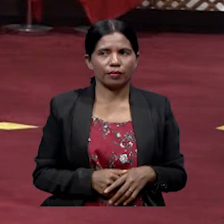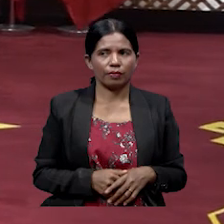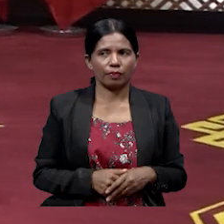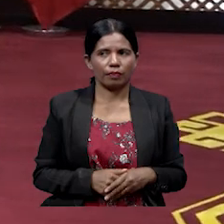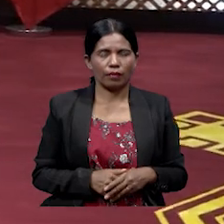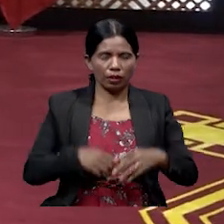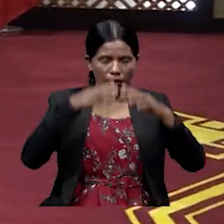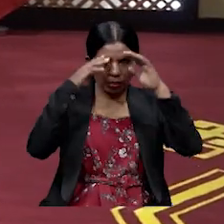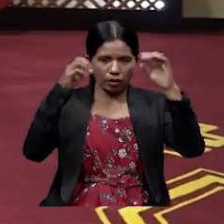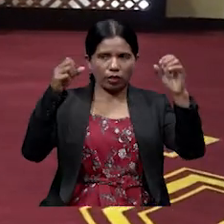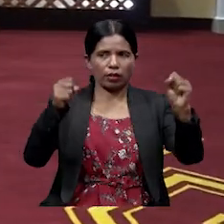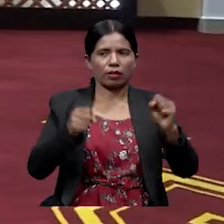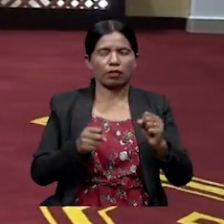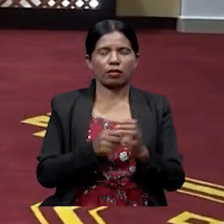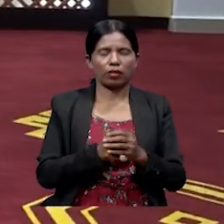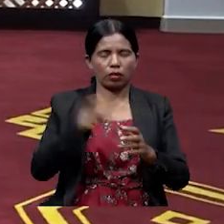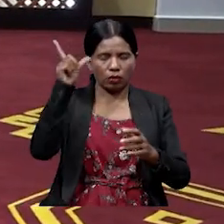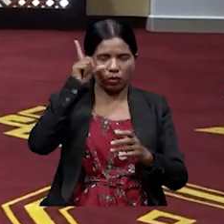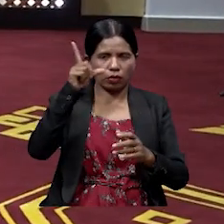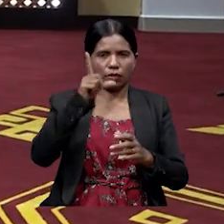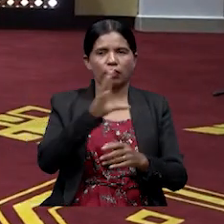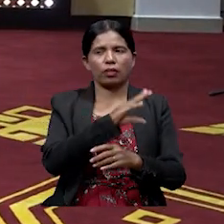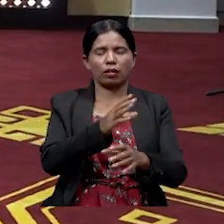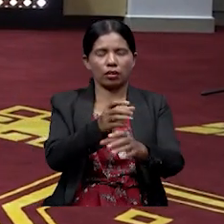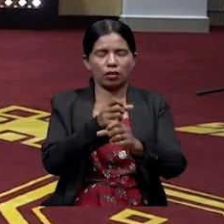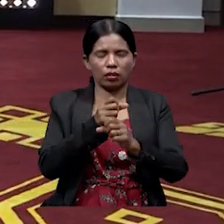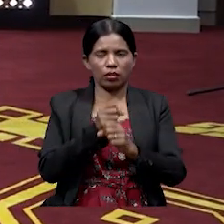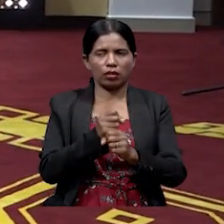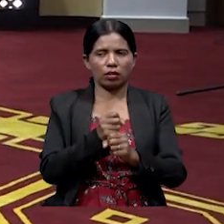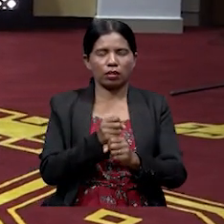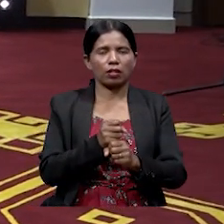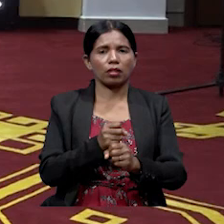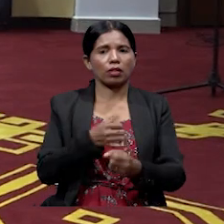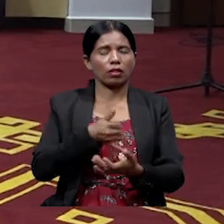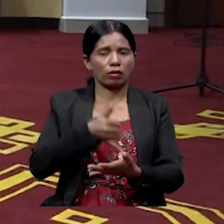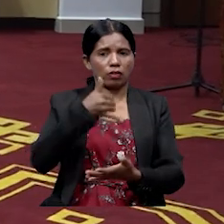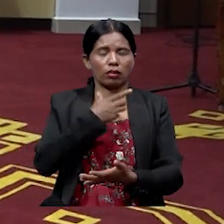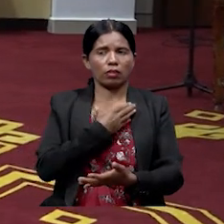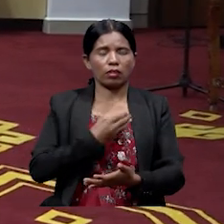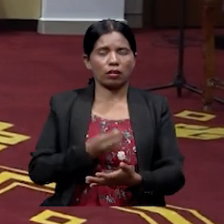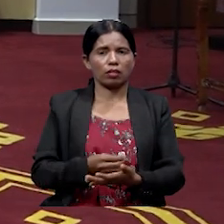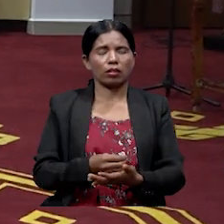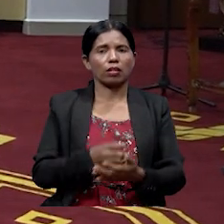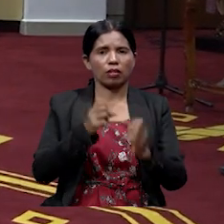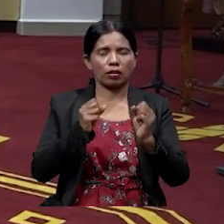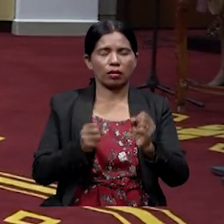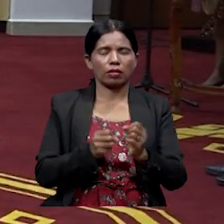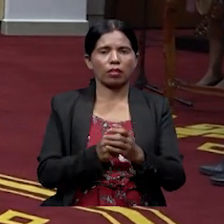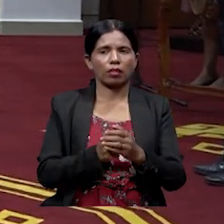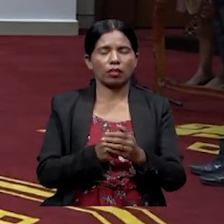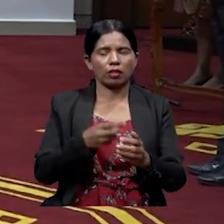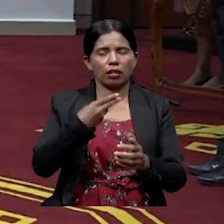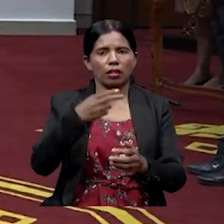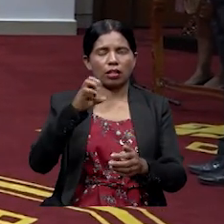Presidente da República cessante, Francisco Guterres Lolo, cimo com decoração grande colar da Ordem do Infante Dom Henrique,